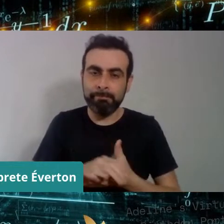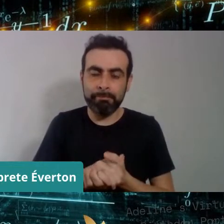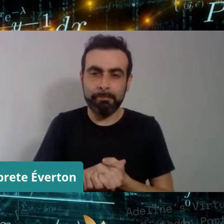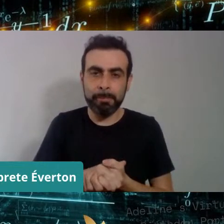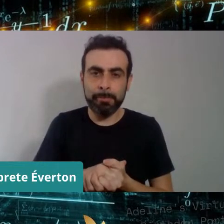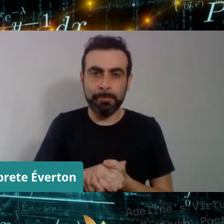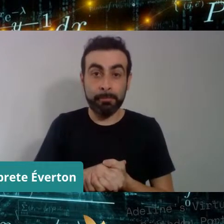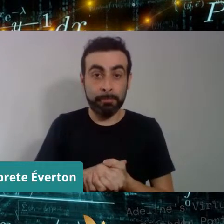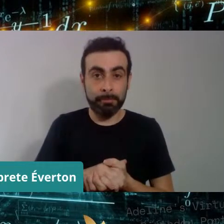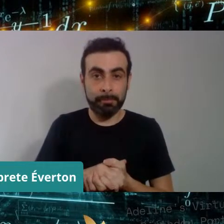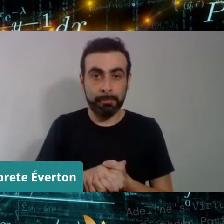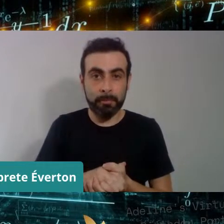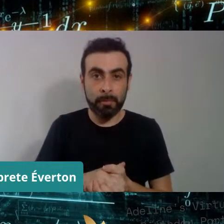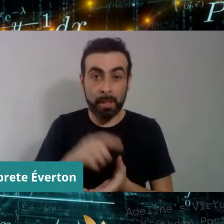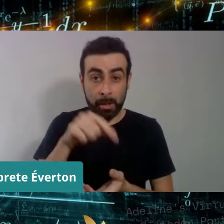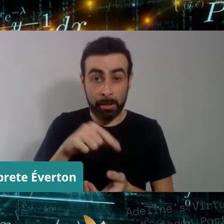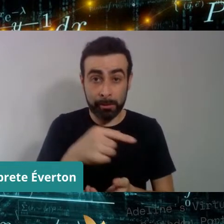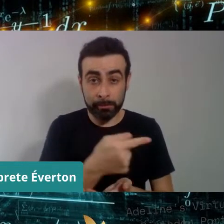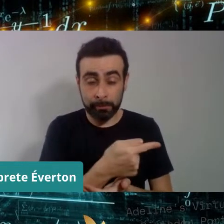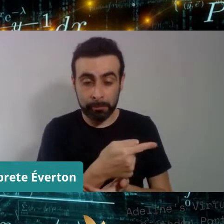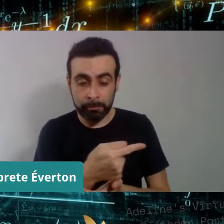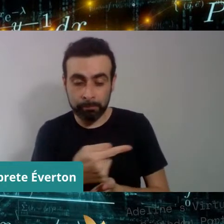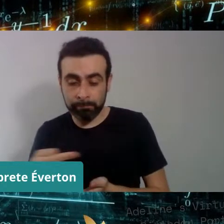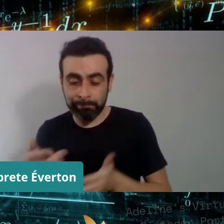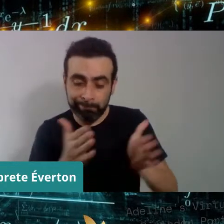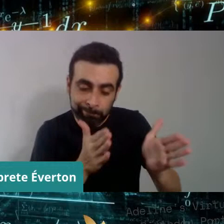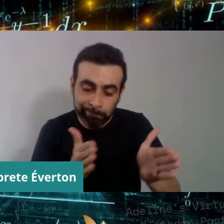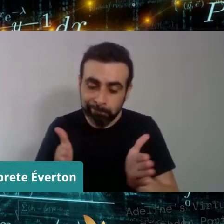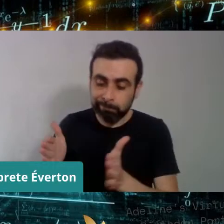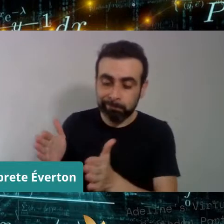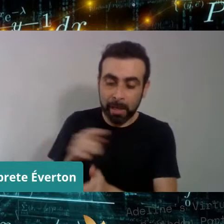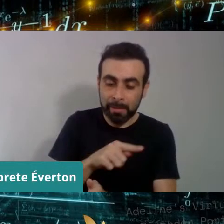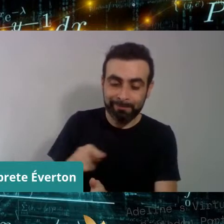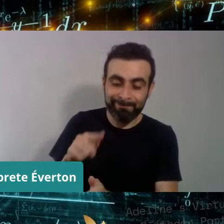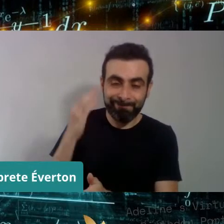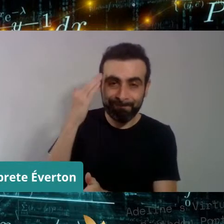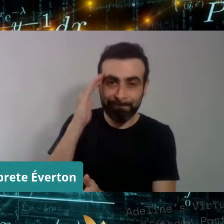Nessa semana, nós fomos levados a refletir